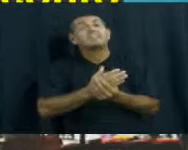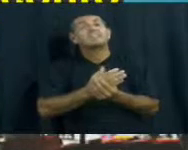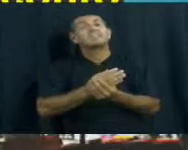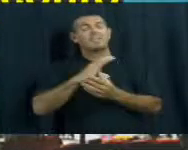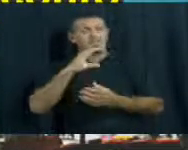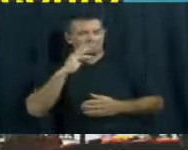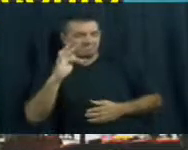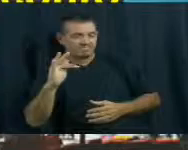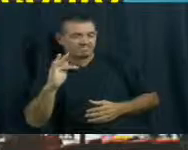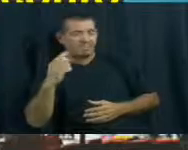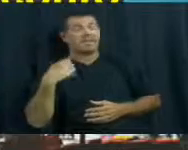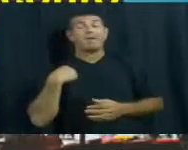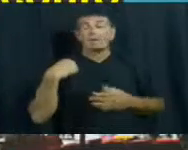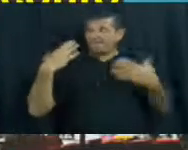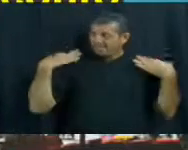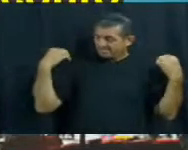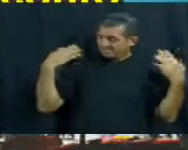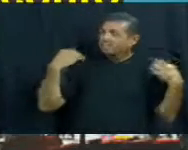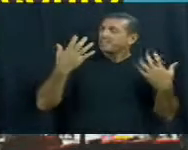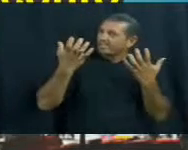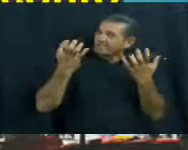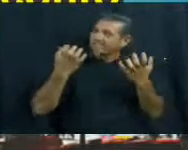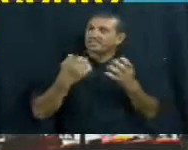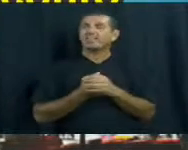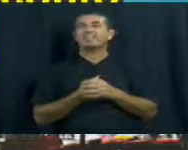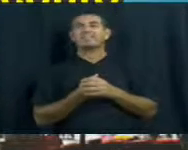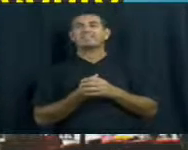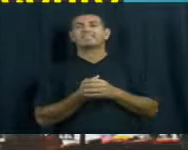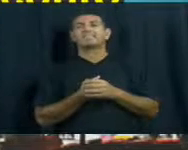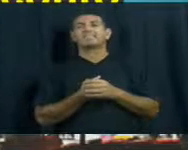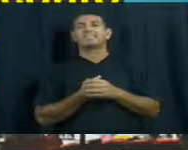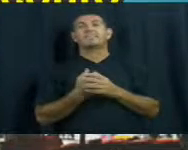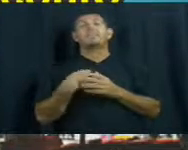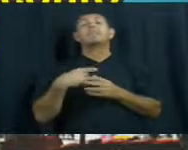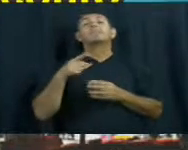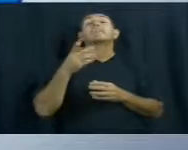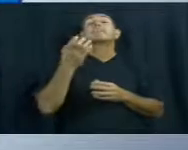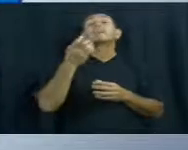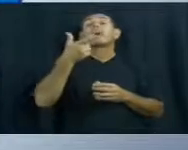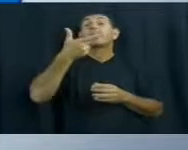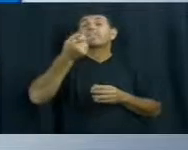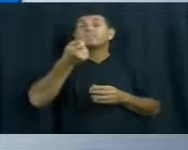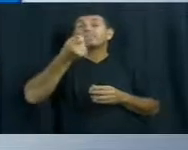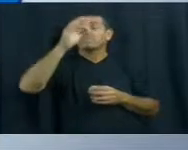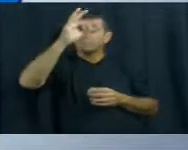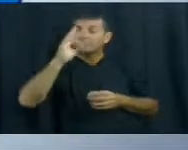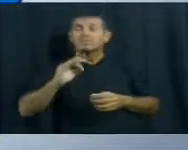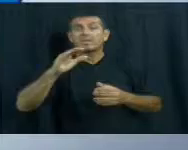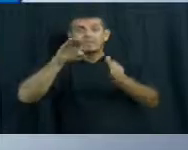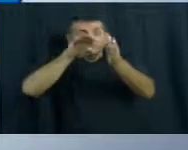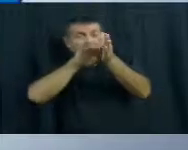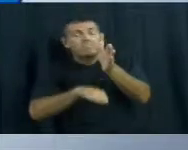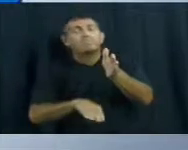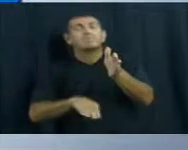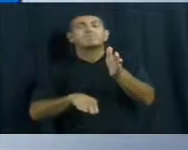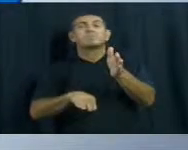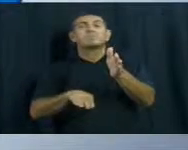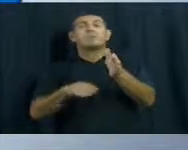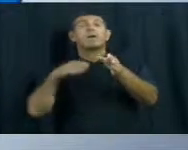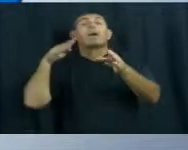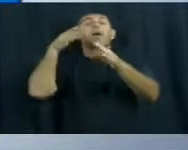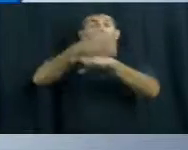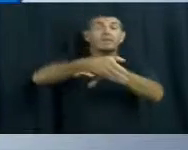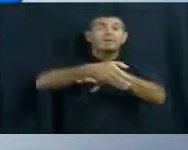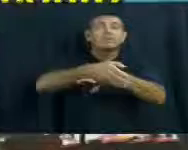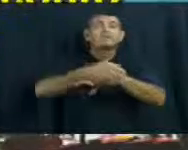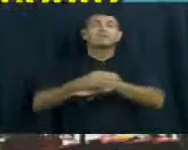minha voltinha, sabe, prefeito? Eu sempre dou uma voltinha no táxi Cabo Frio. Quem quer ganhar 20% de desconto em todas as corridas, entra no aplicativo